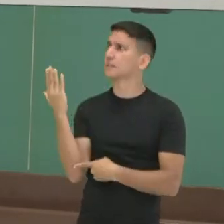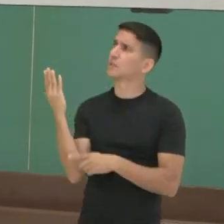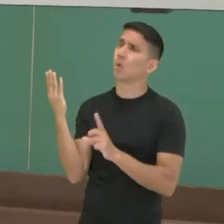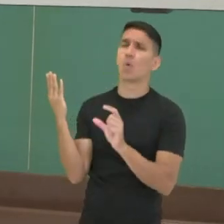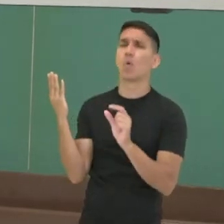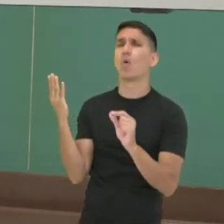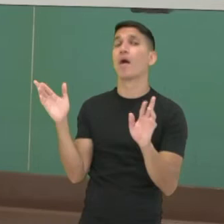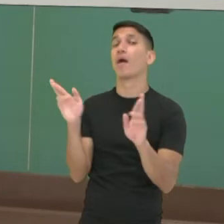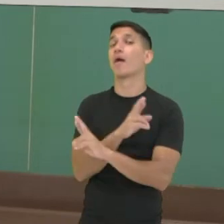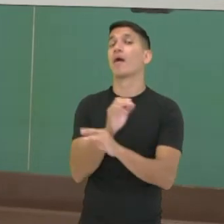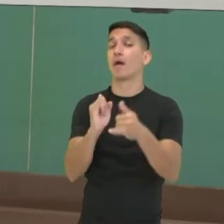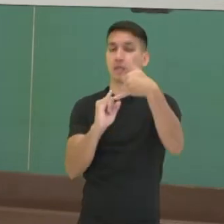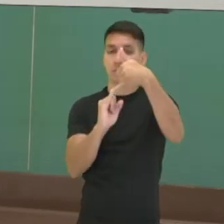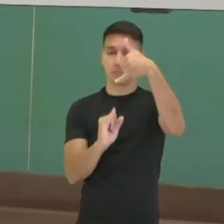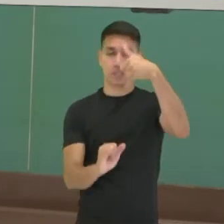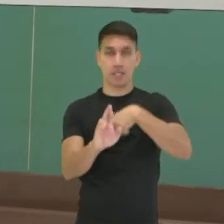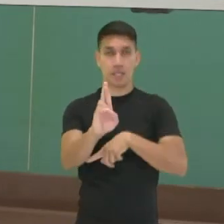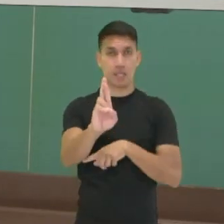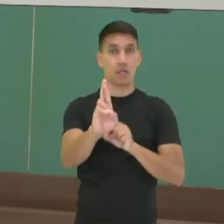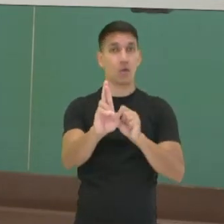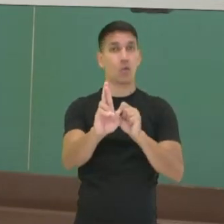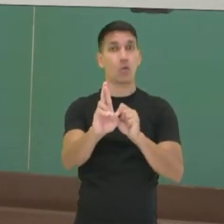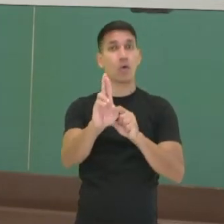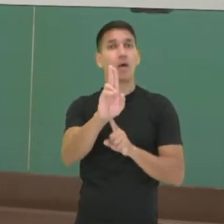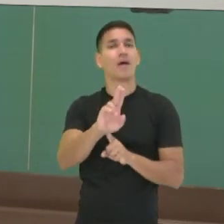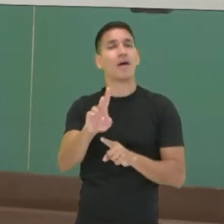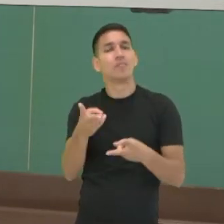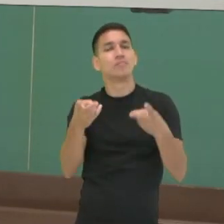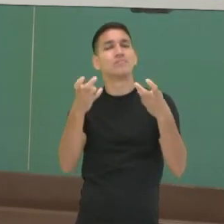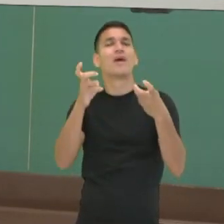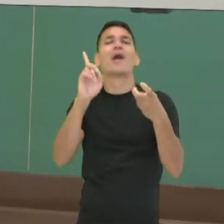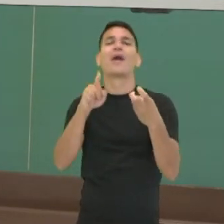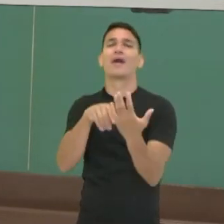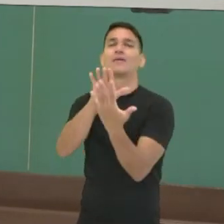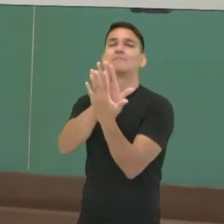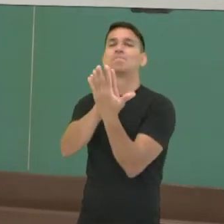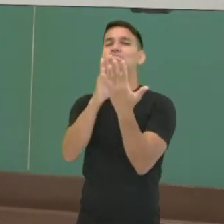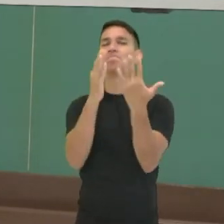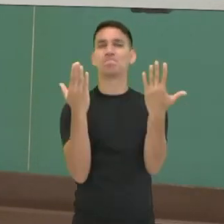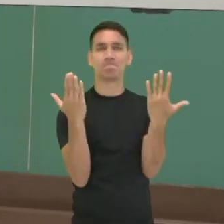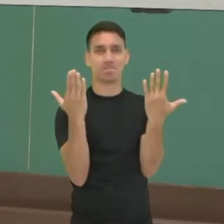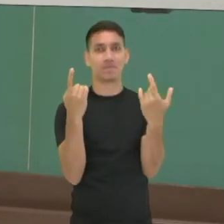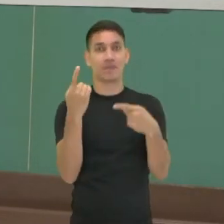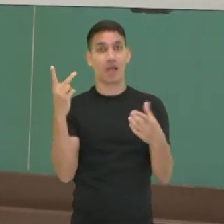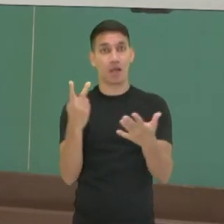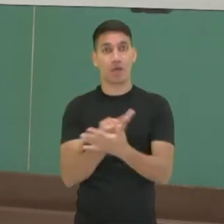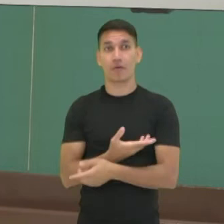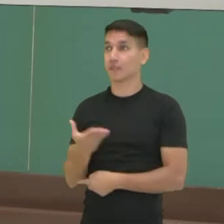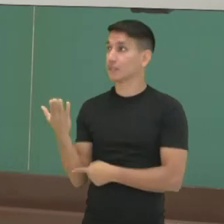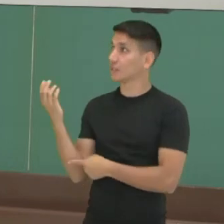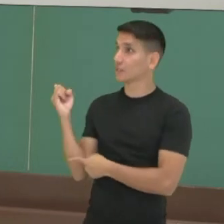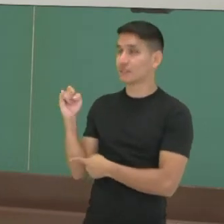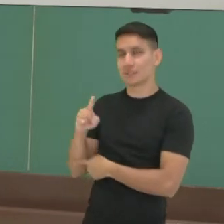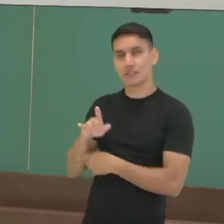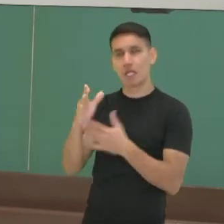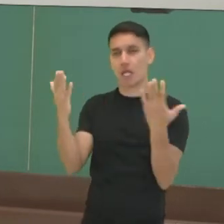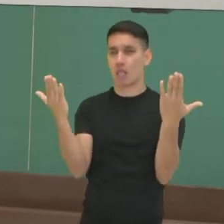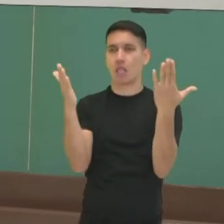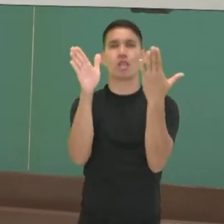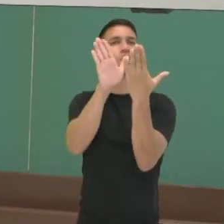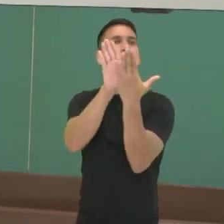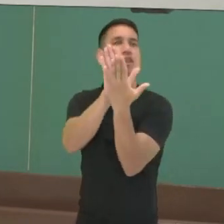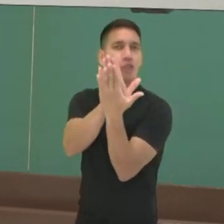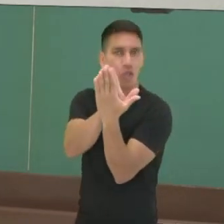Em relação a um eixo R, eu obtive o quê? Uma reflexão. Se eu pegar essa figura e dobrar